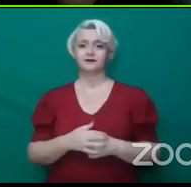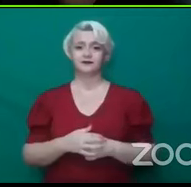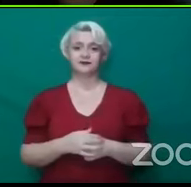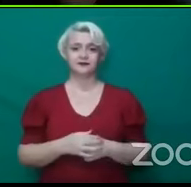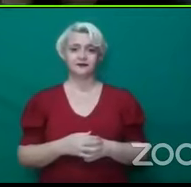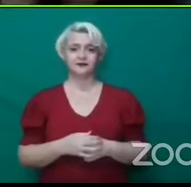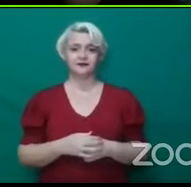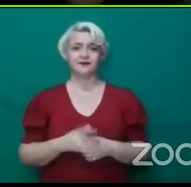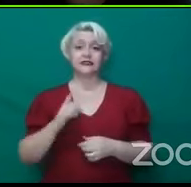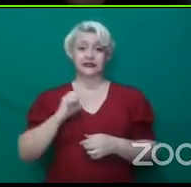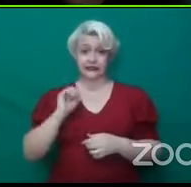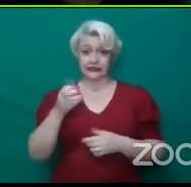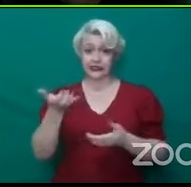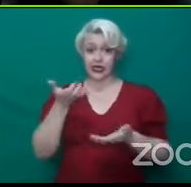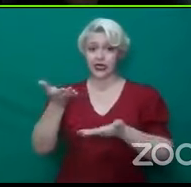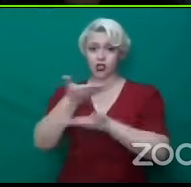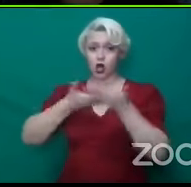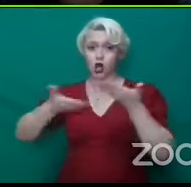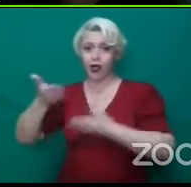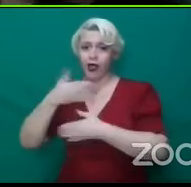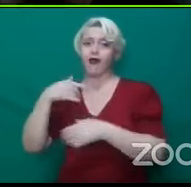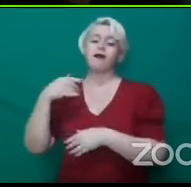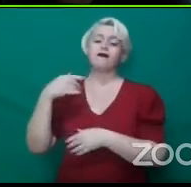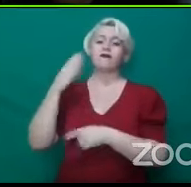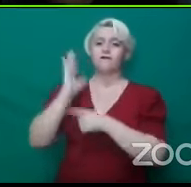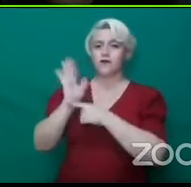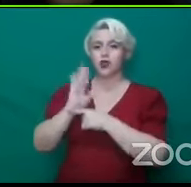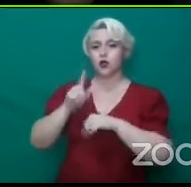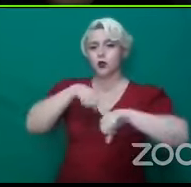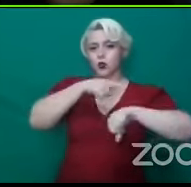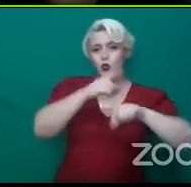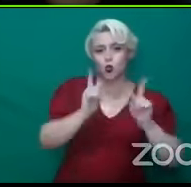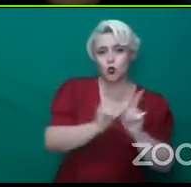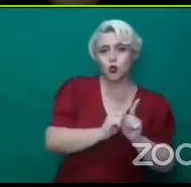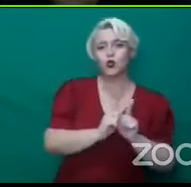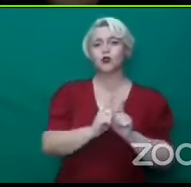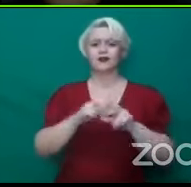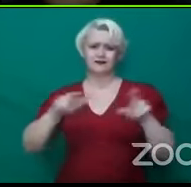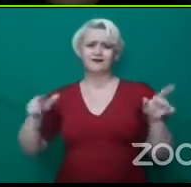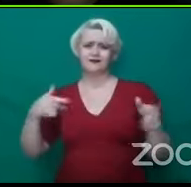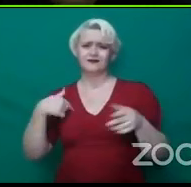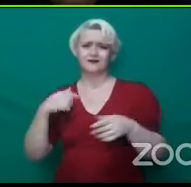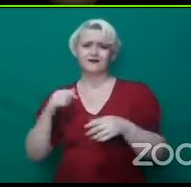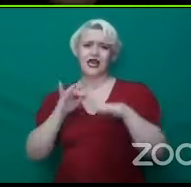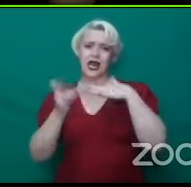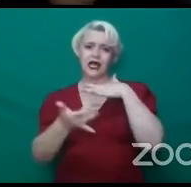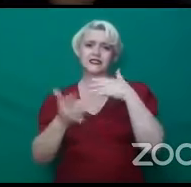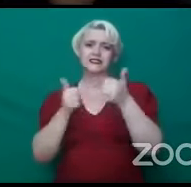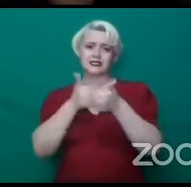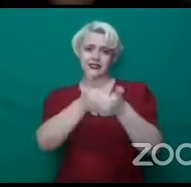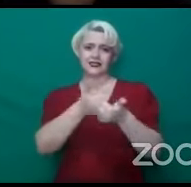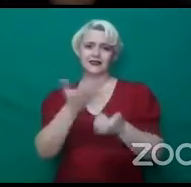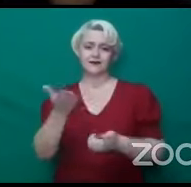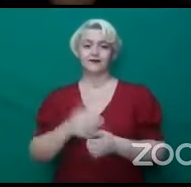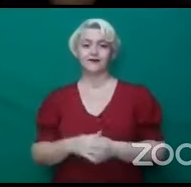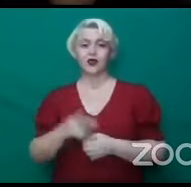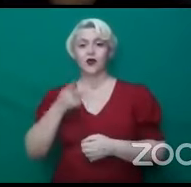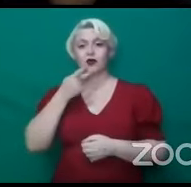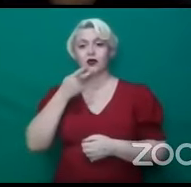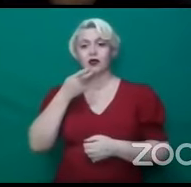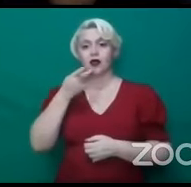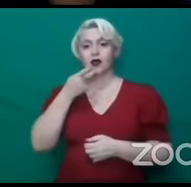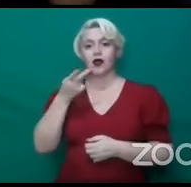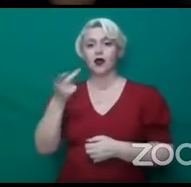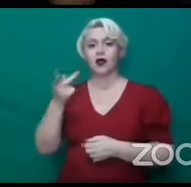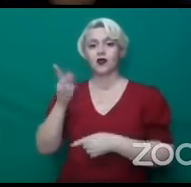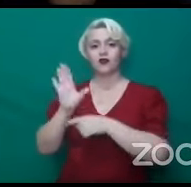Quiser trocar filme, quiser trocar curtas, tem mais alguns, eu envio. É isso aí. Aí eu quero falar que a sua foto é incrível,